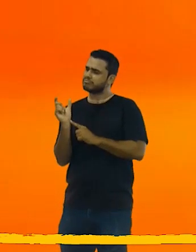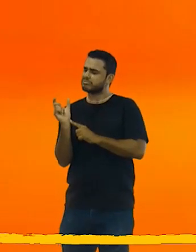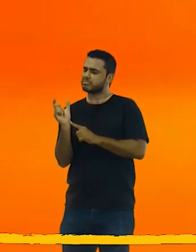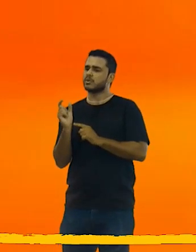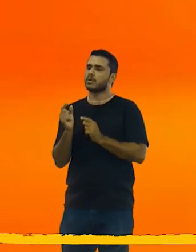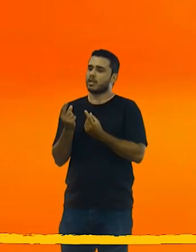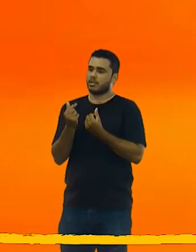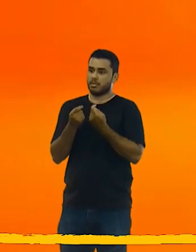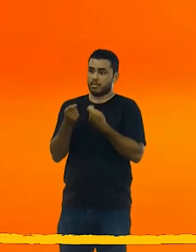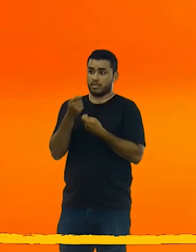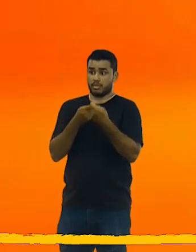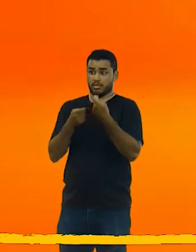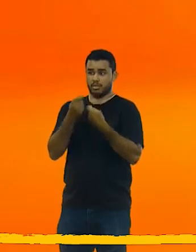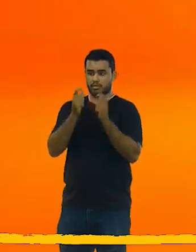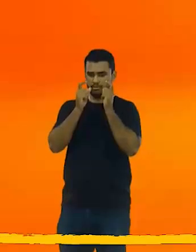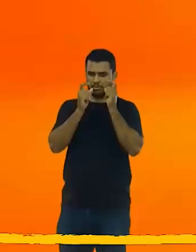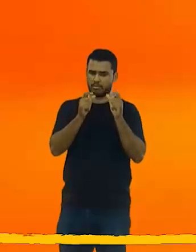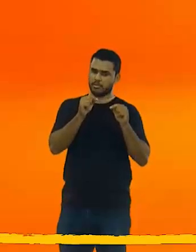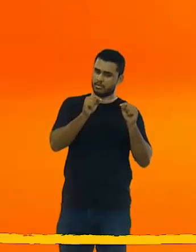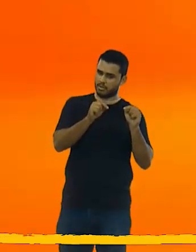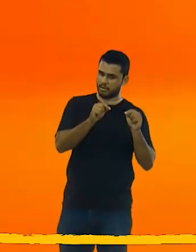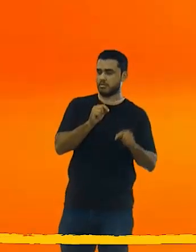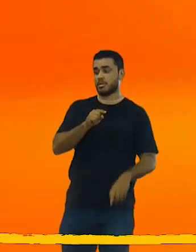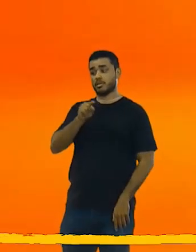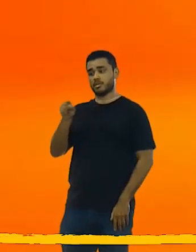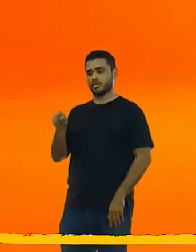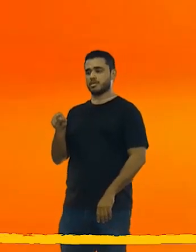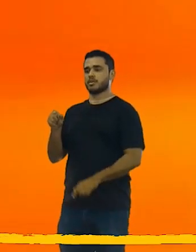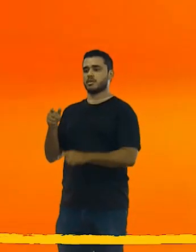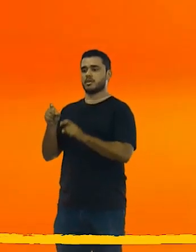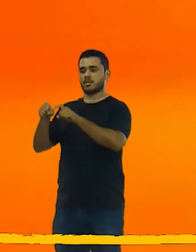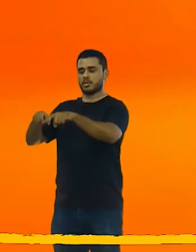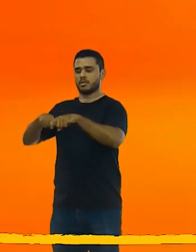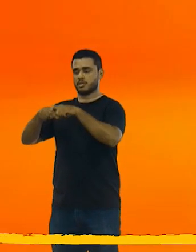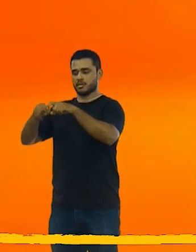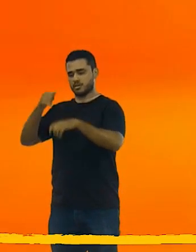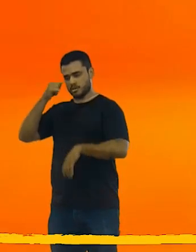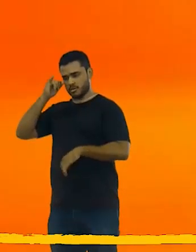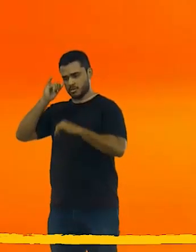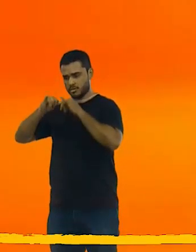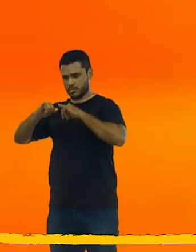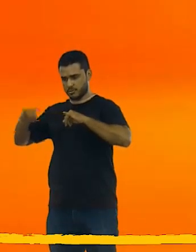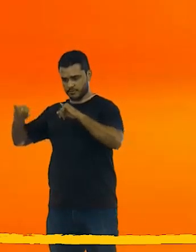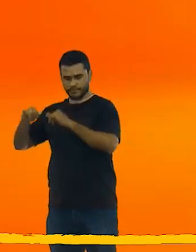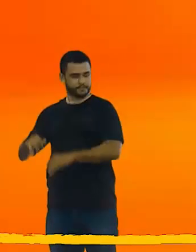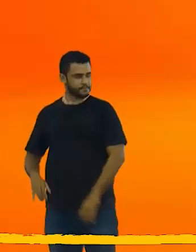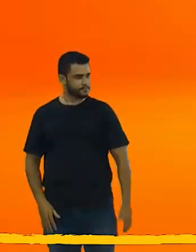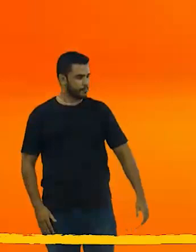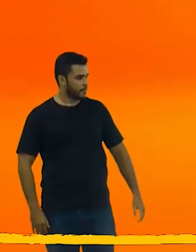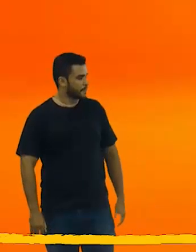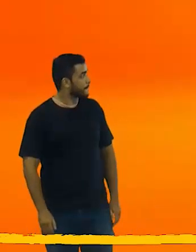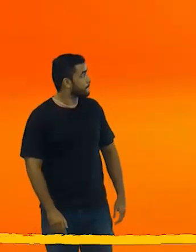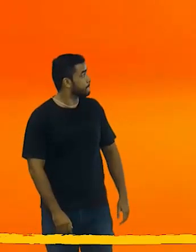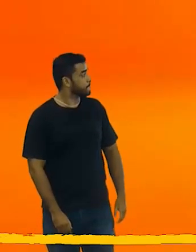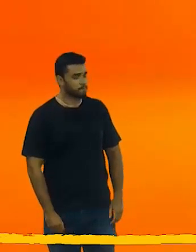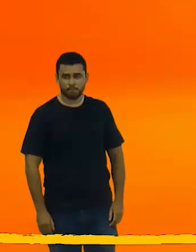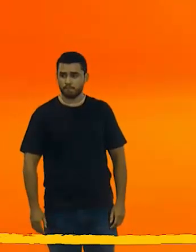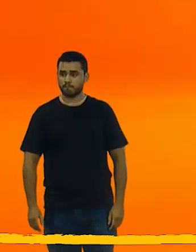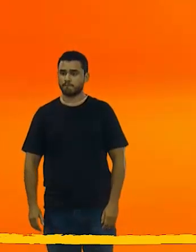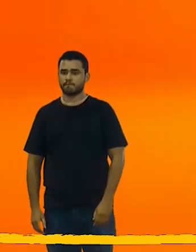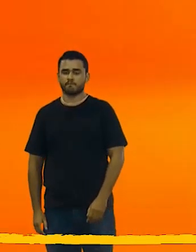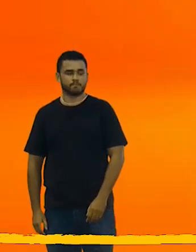assunto sobre, aqui já foi para a sétima, quinta,